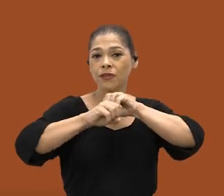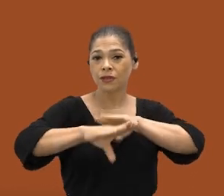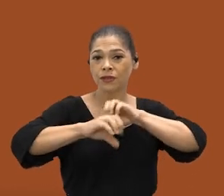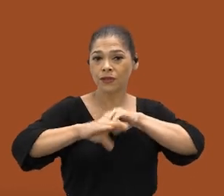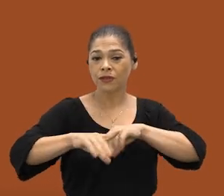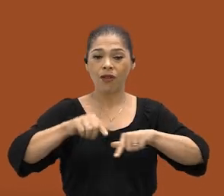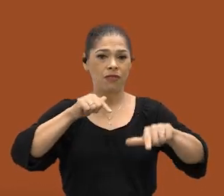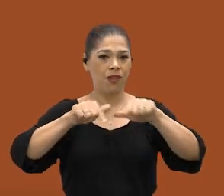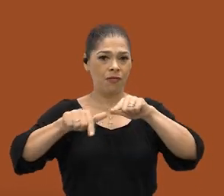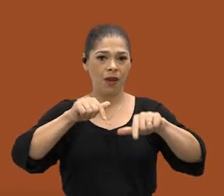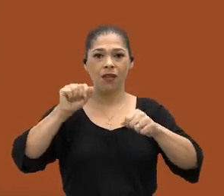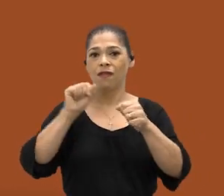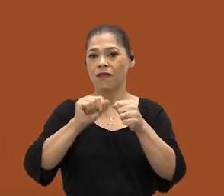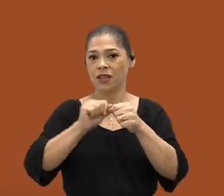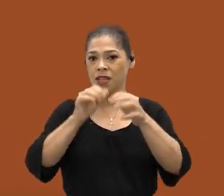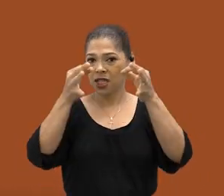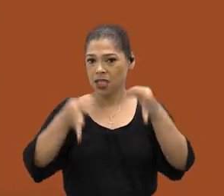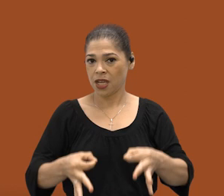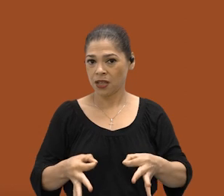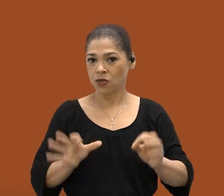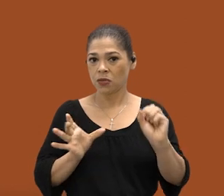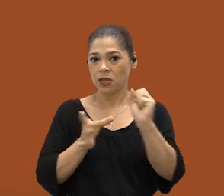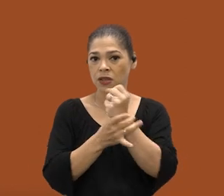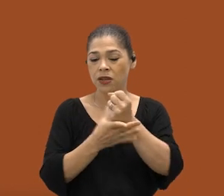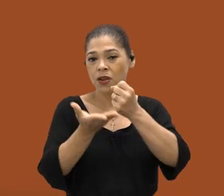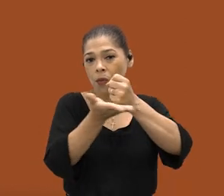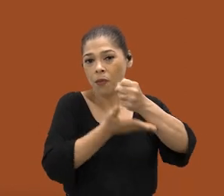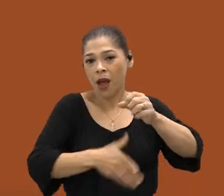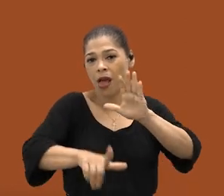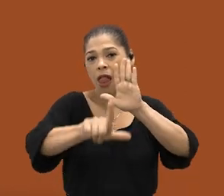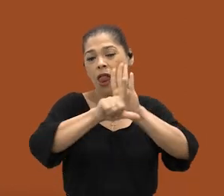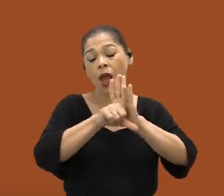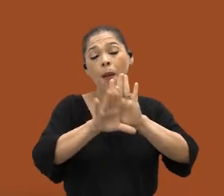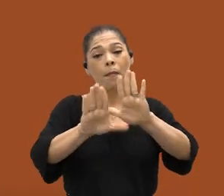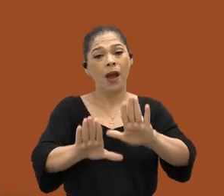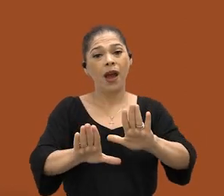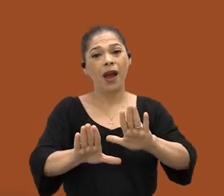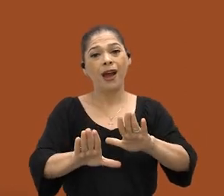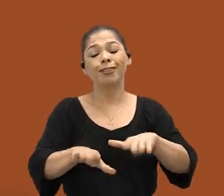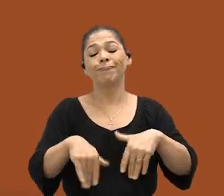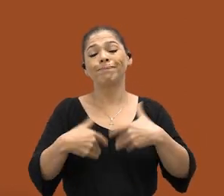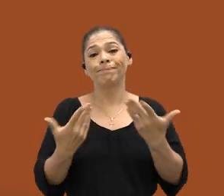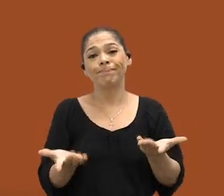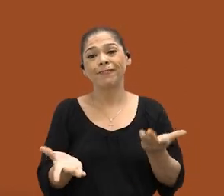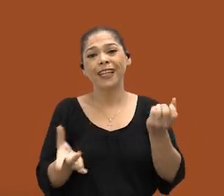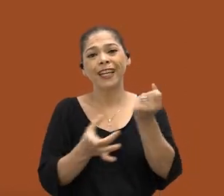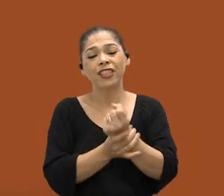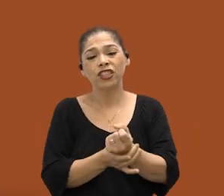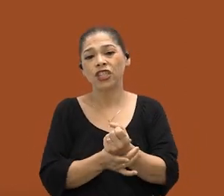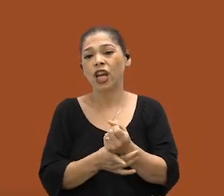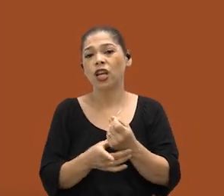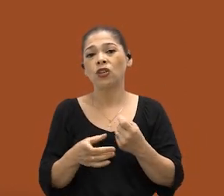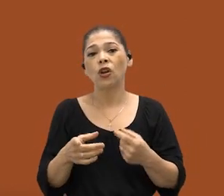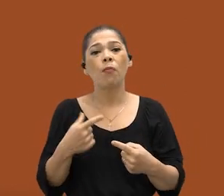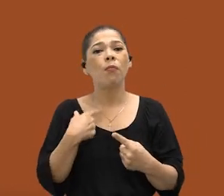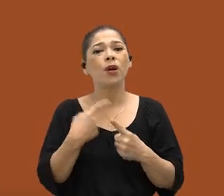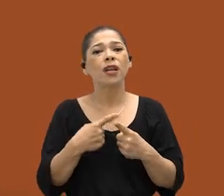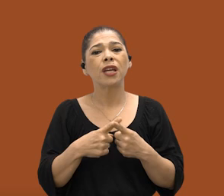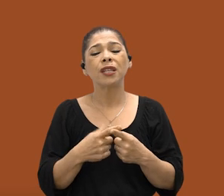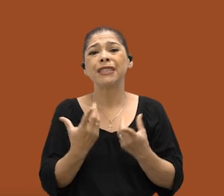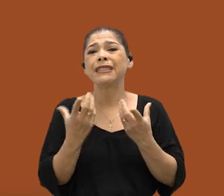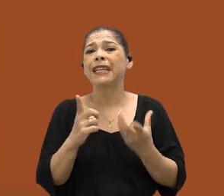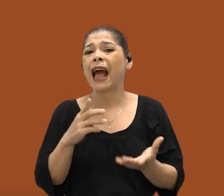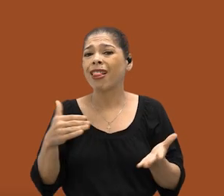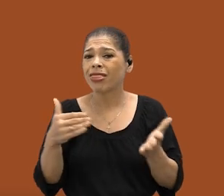trabalho uma segurança legal mas que mesmo assim não é suficiente não são poucos